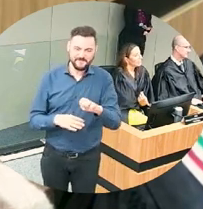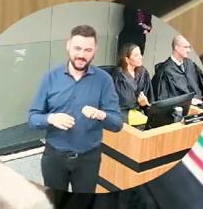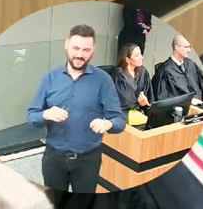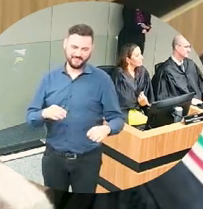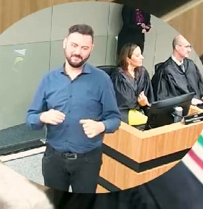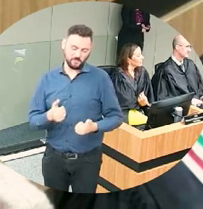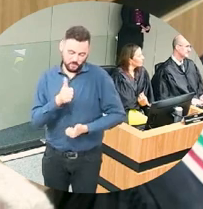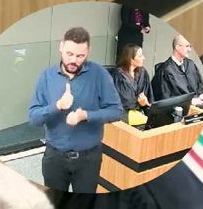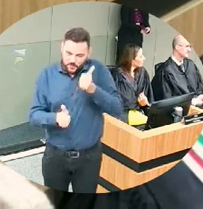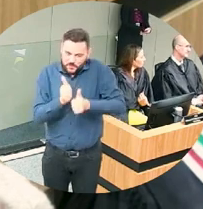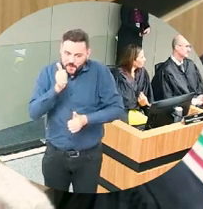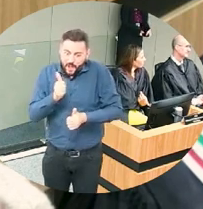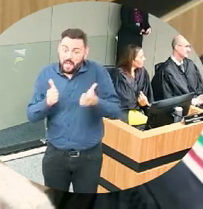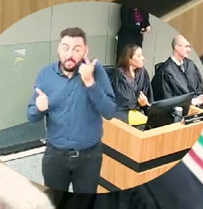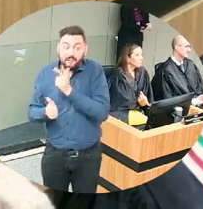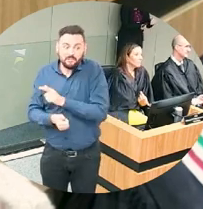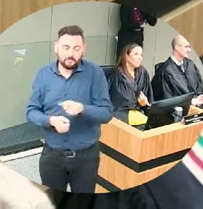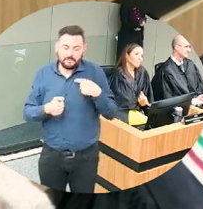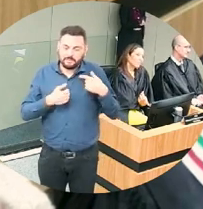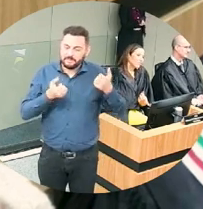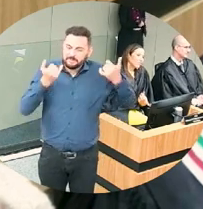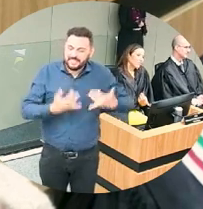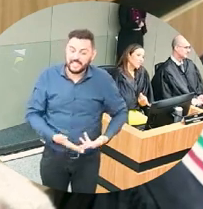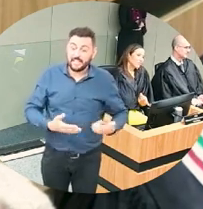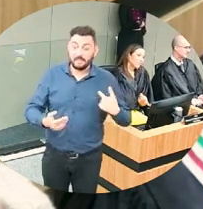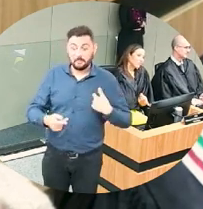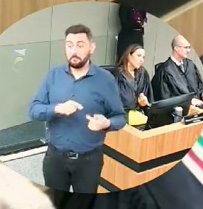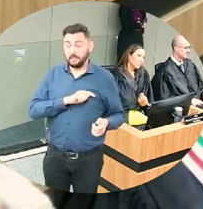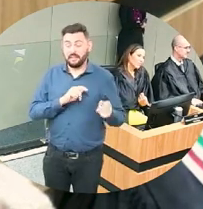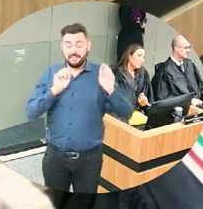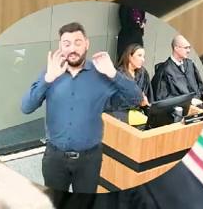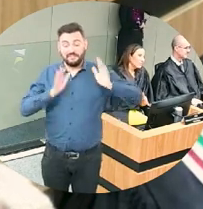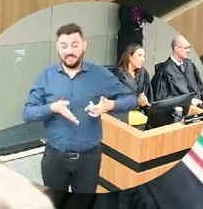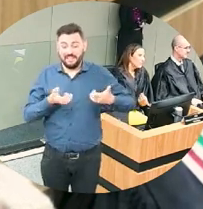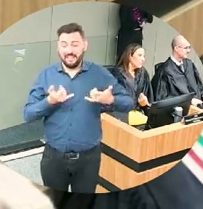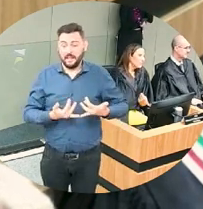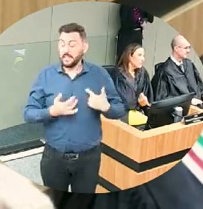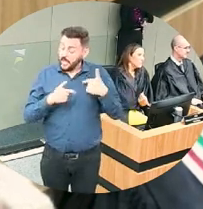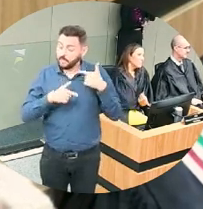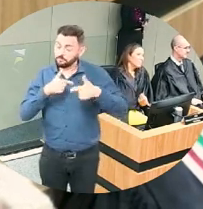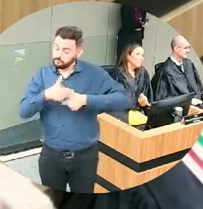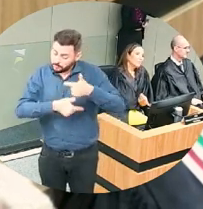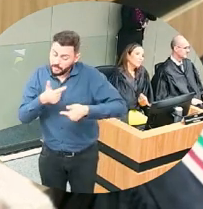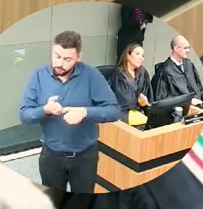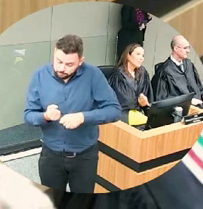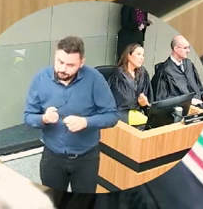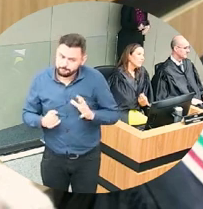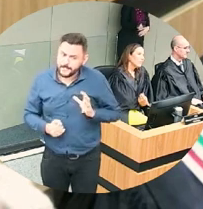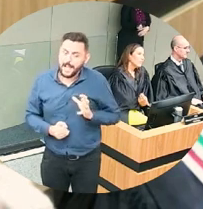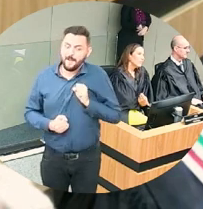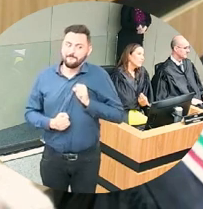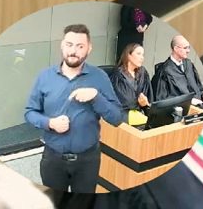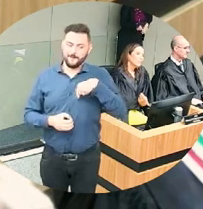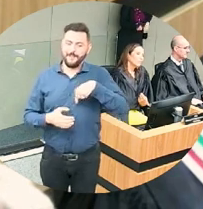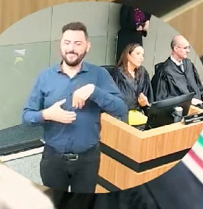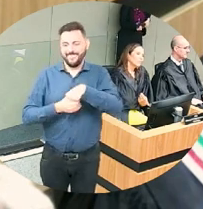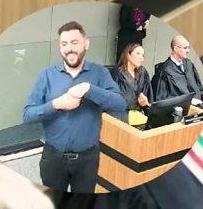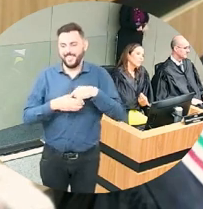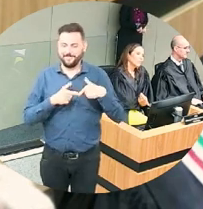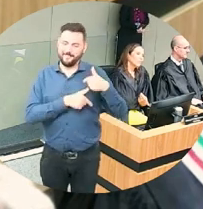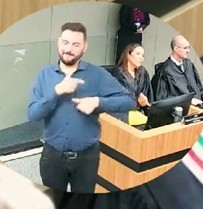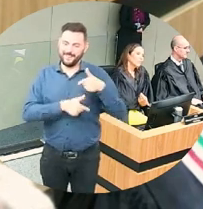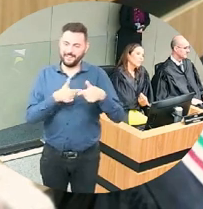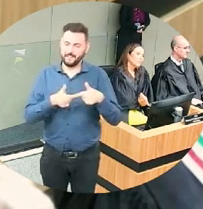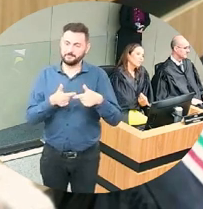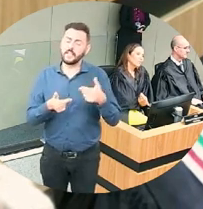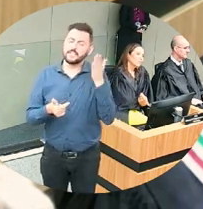entenderão mesmo porque paixão não se explica Inclusive a paixão pelo trabalho sem nunca deixar